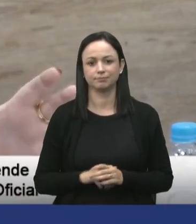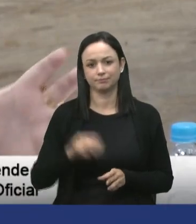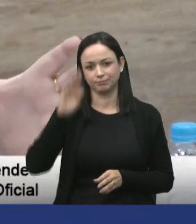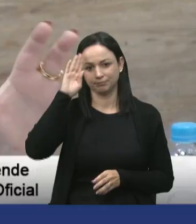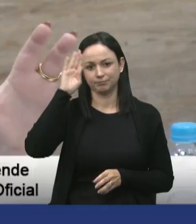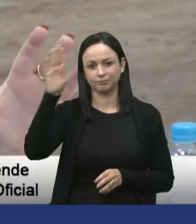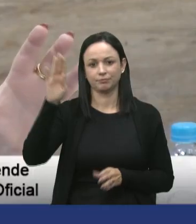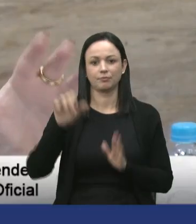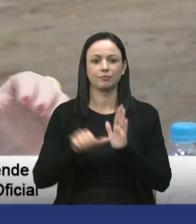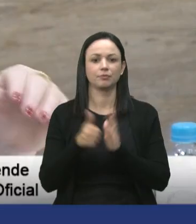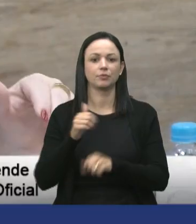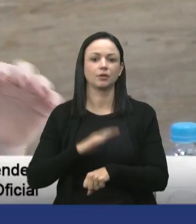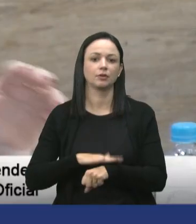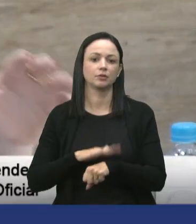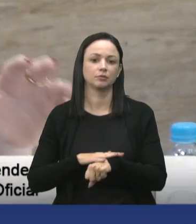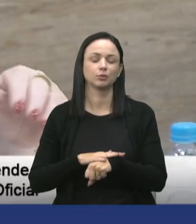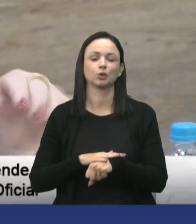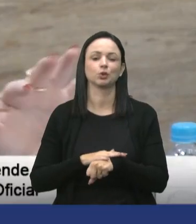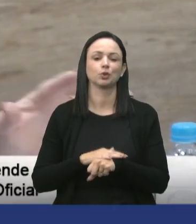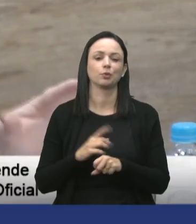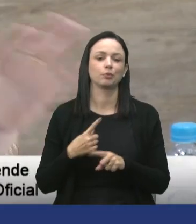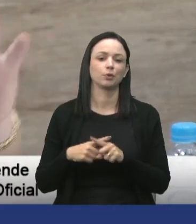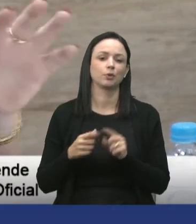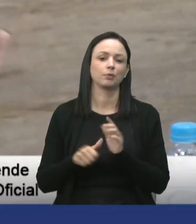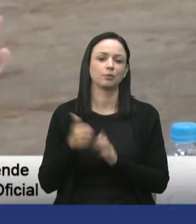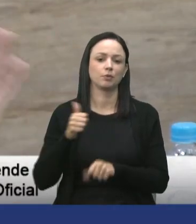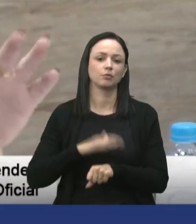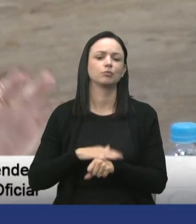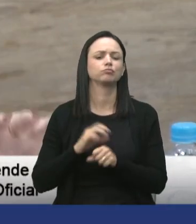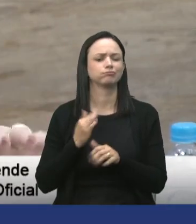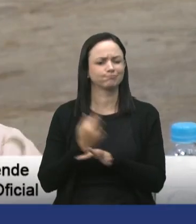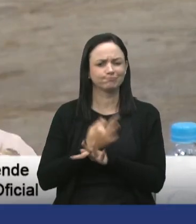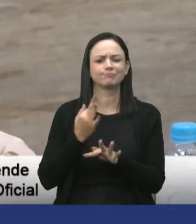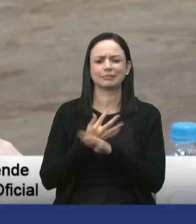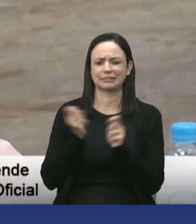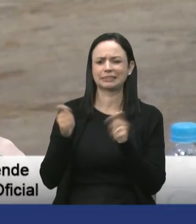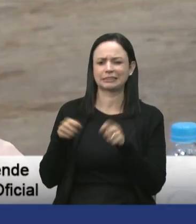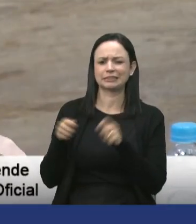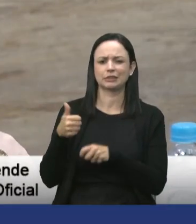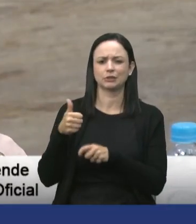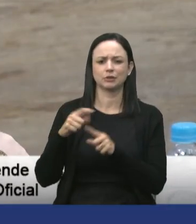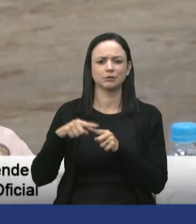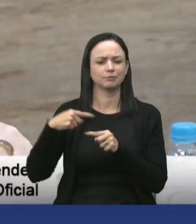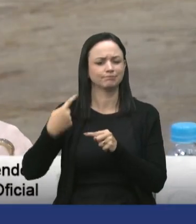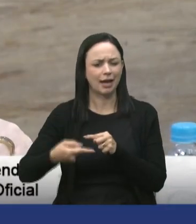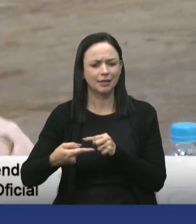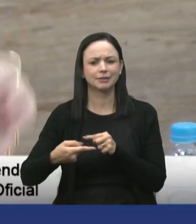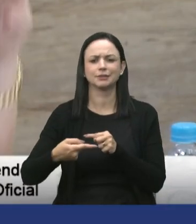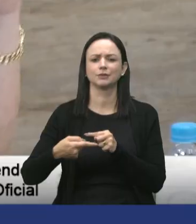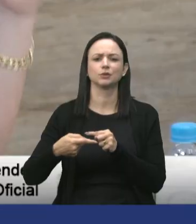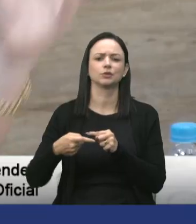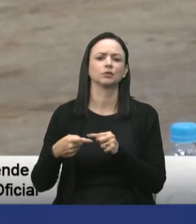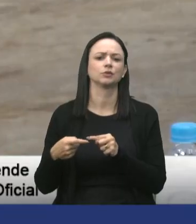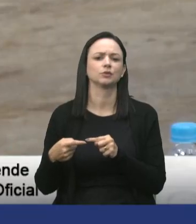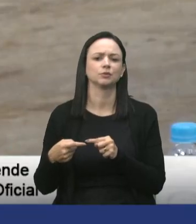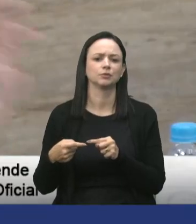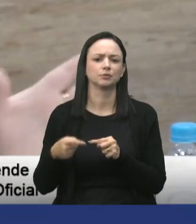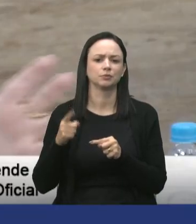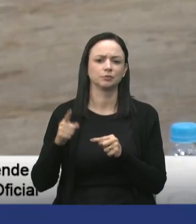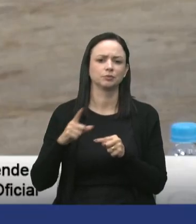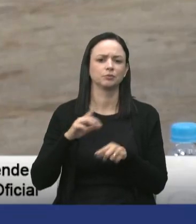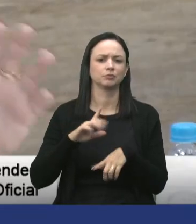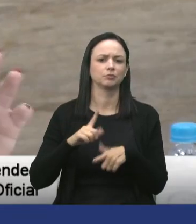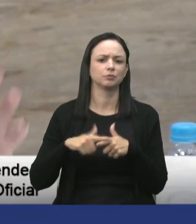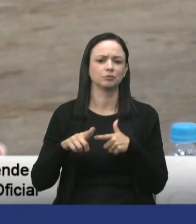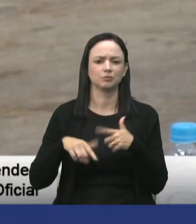nos primeiros momentos, até porque no primeiro momento é suportável, está tudo bem, mas o passo seguinte já é aquele lamaçal, uma